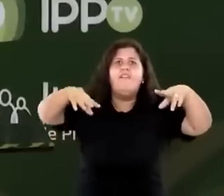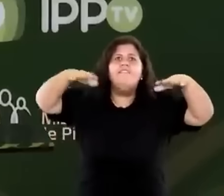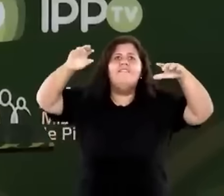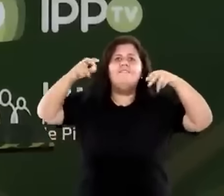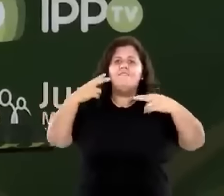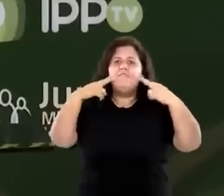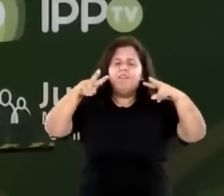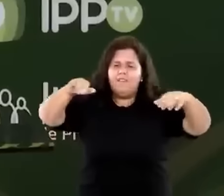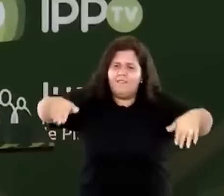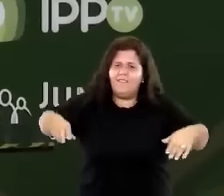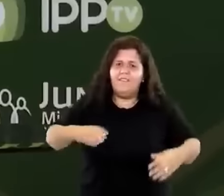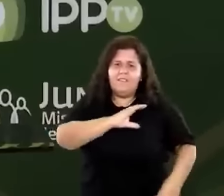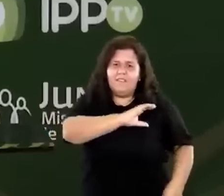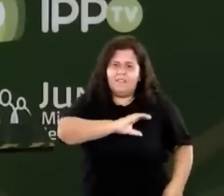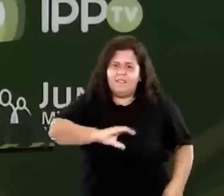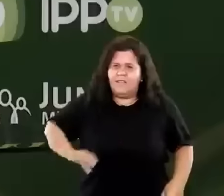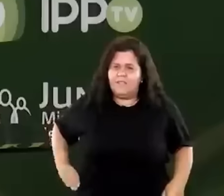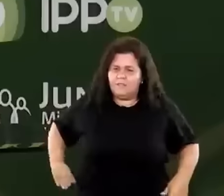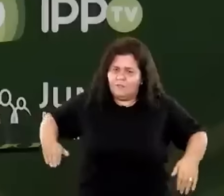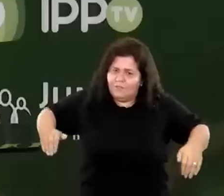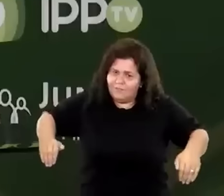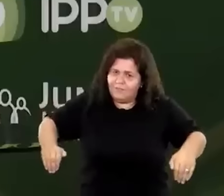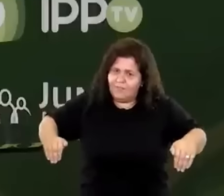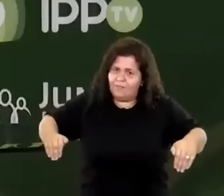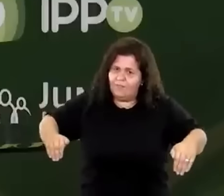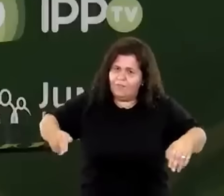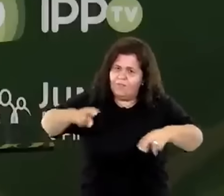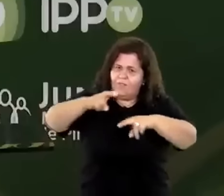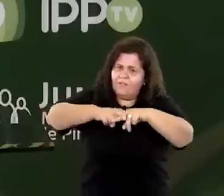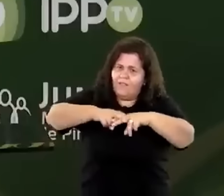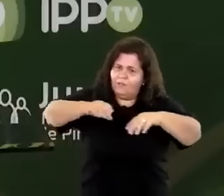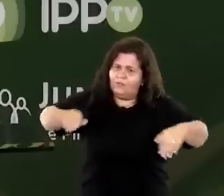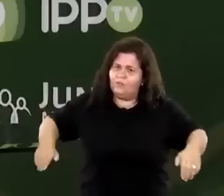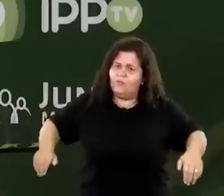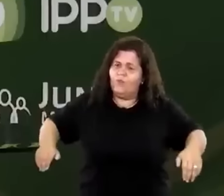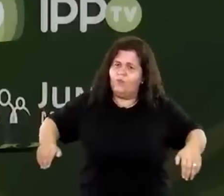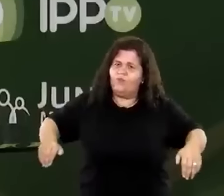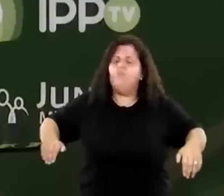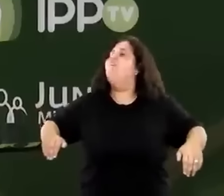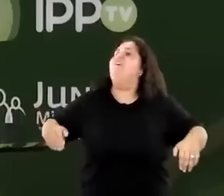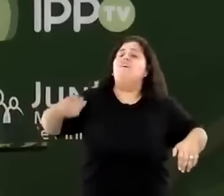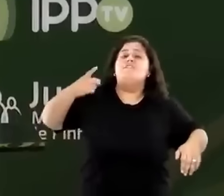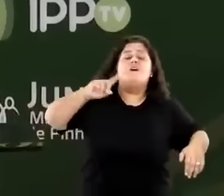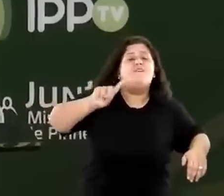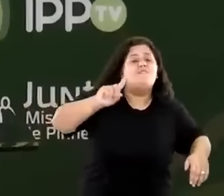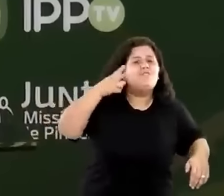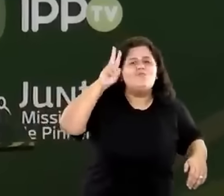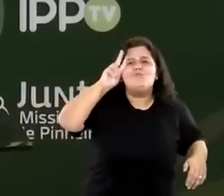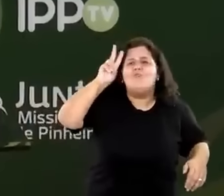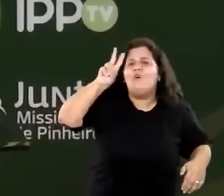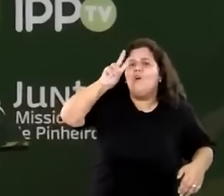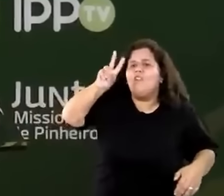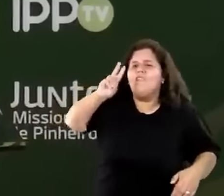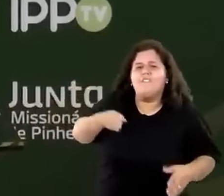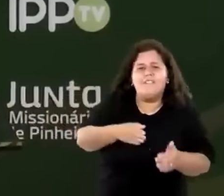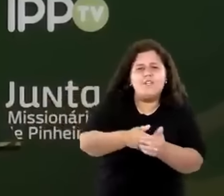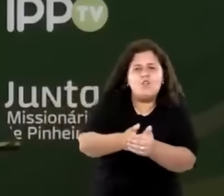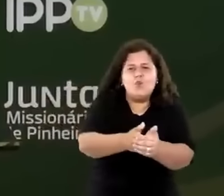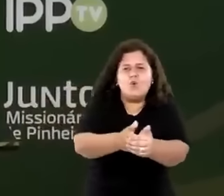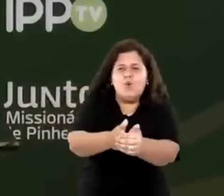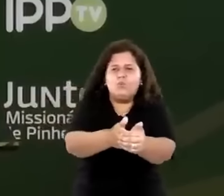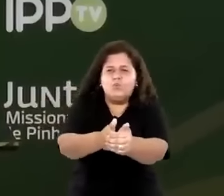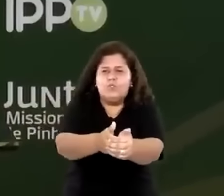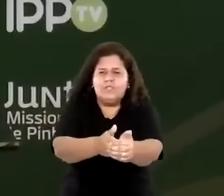suas mãos a história não está sem rumo a história não caminha para um desastre a história será conduzida à